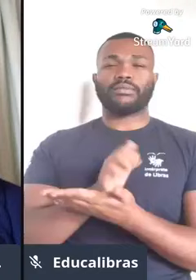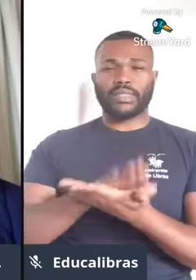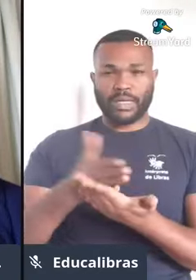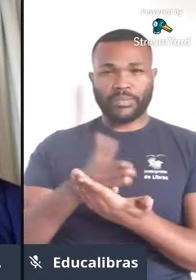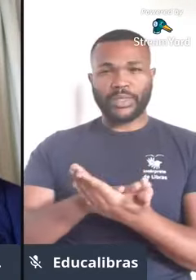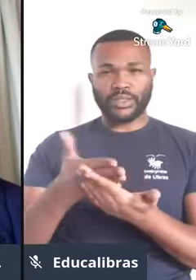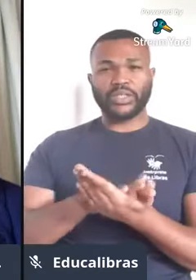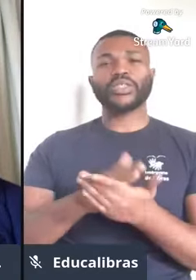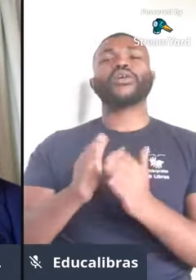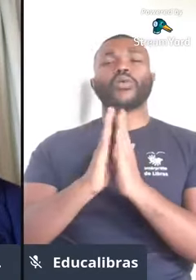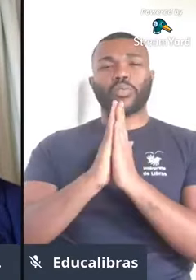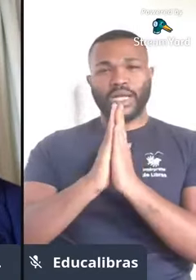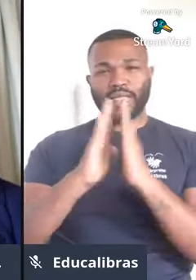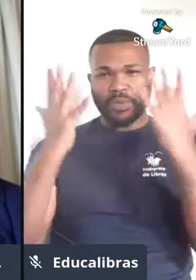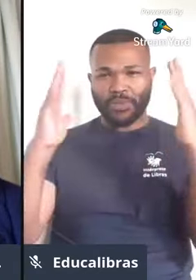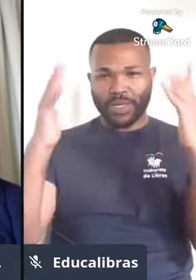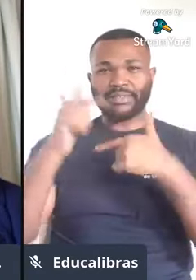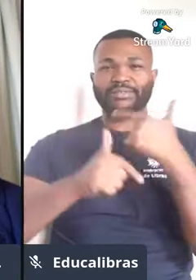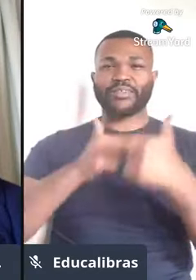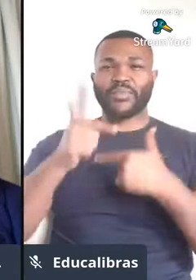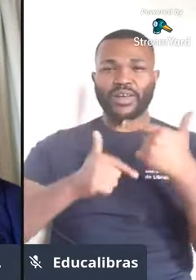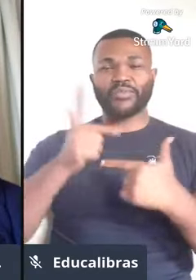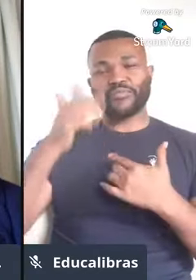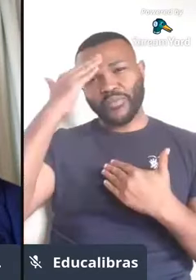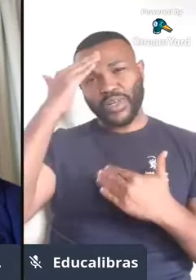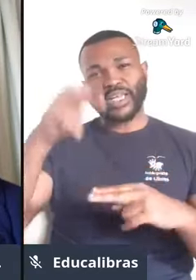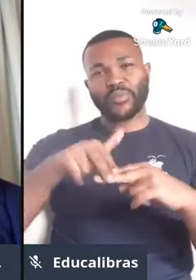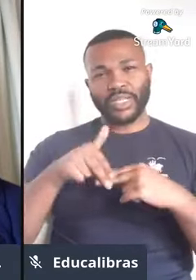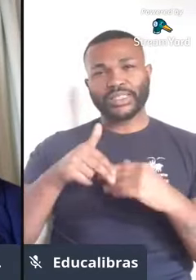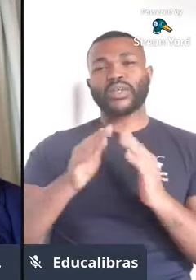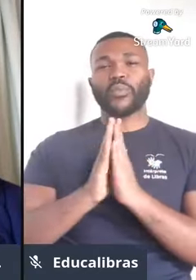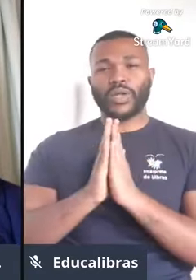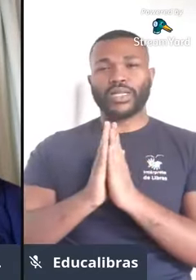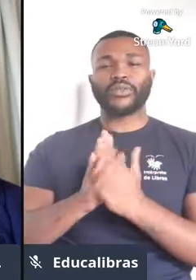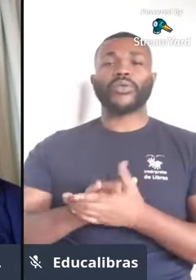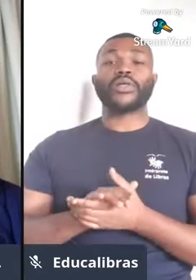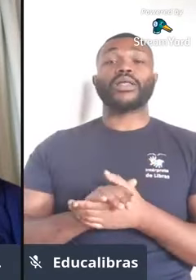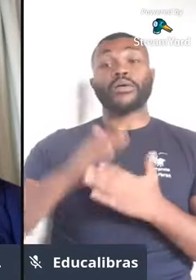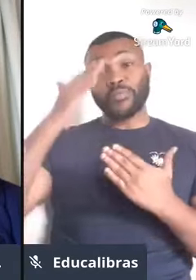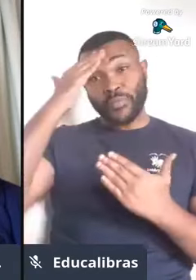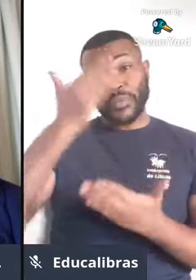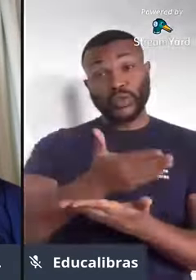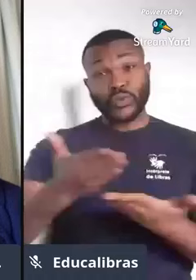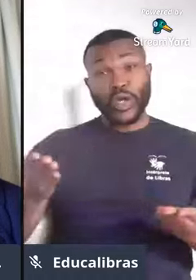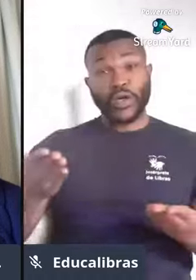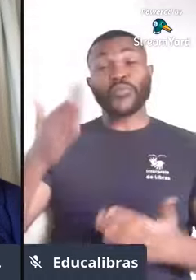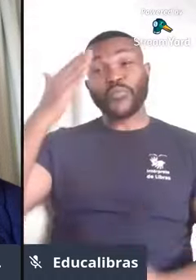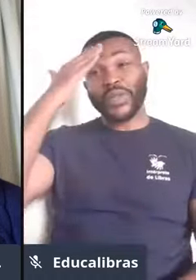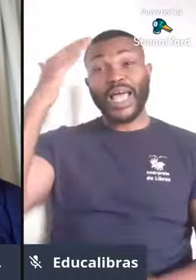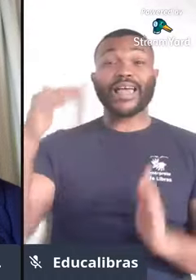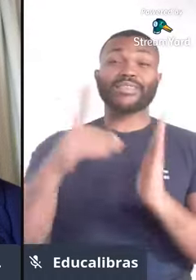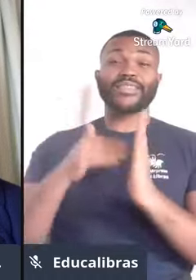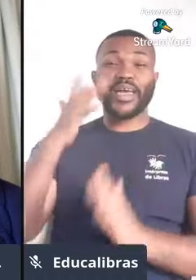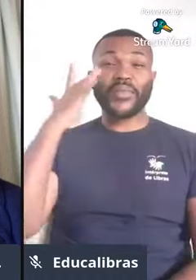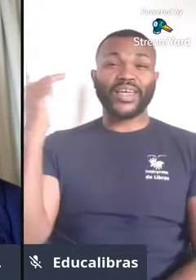Muito obrigado, parabéns aí pelo trabalho e obrigado por mais essa. Pessoal, é isso aí, muito obrigado e até amanhã.